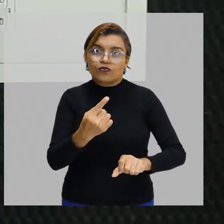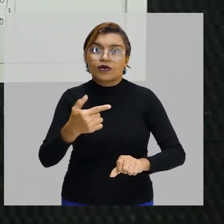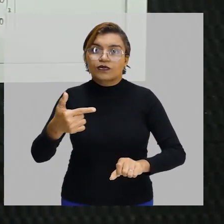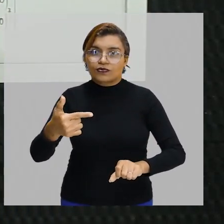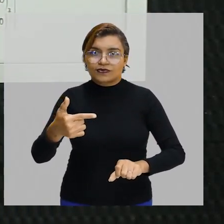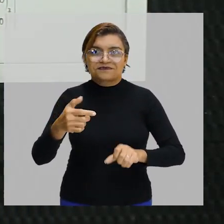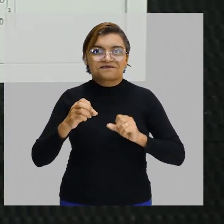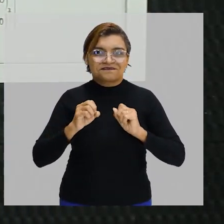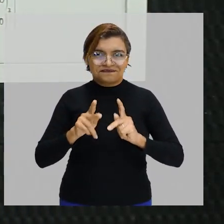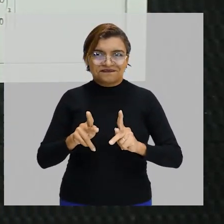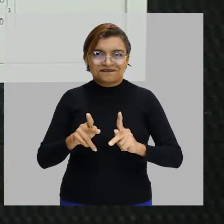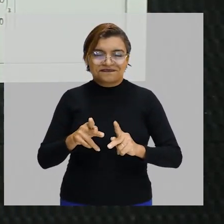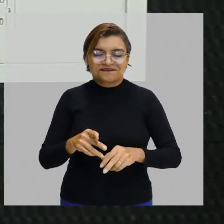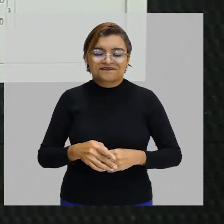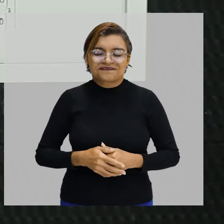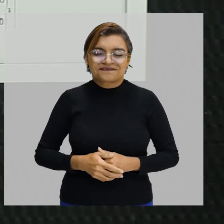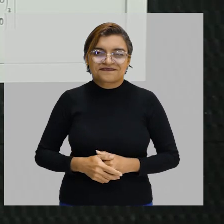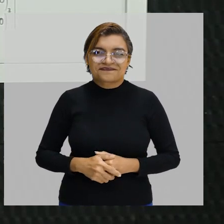Certinho?